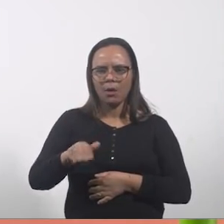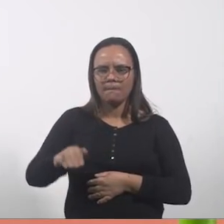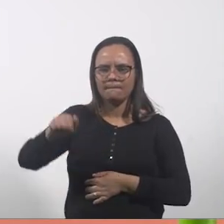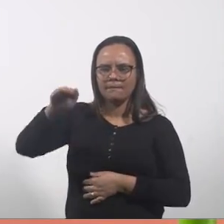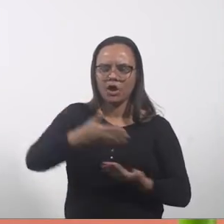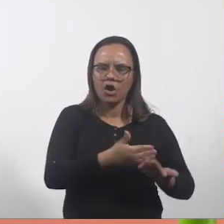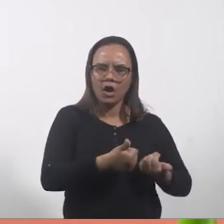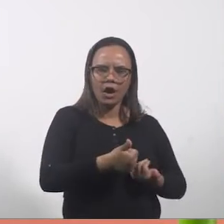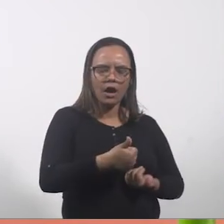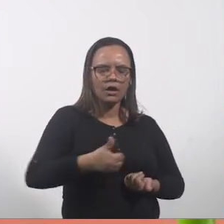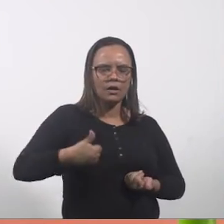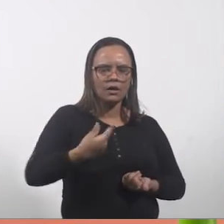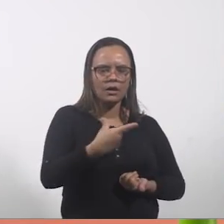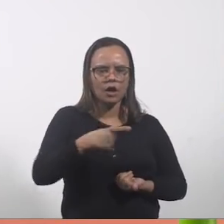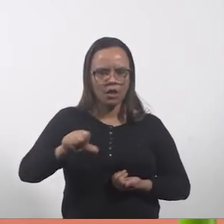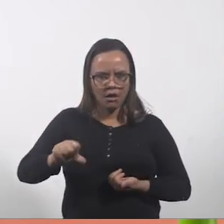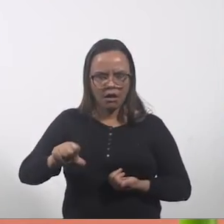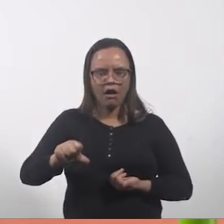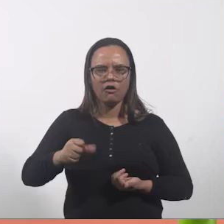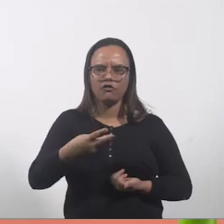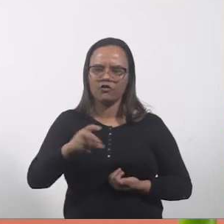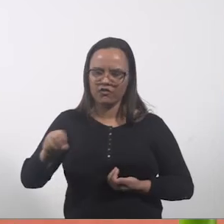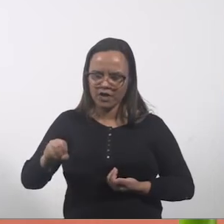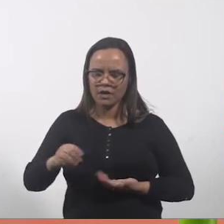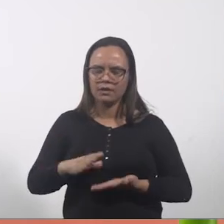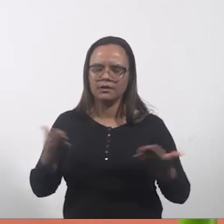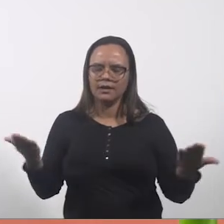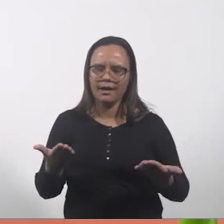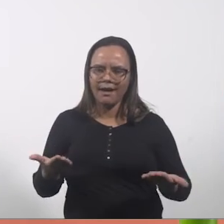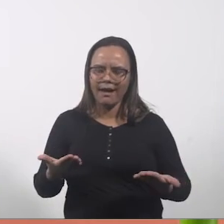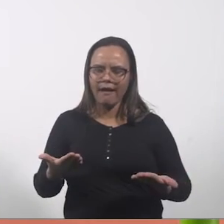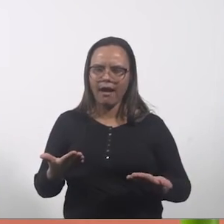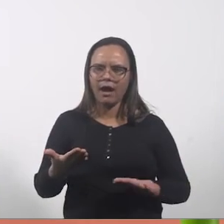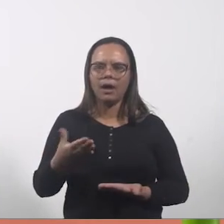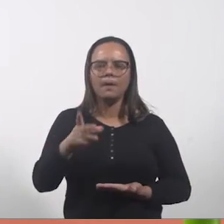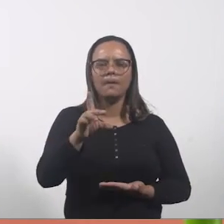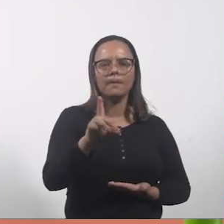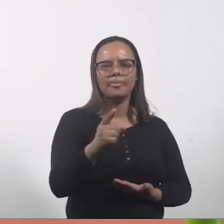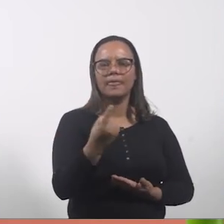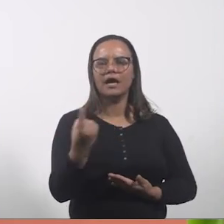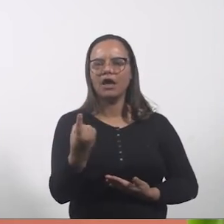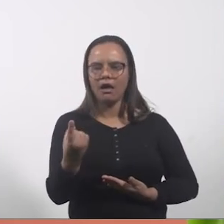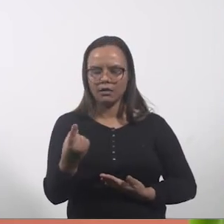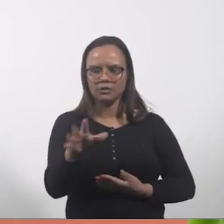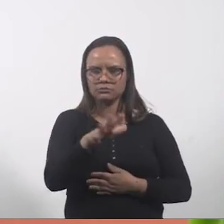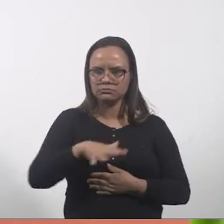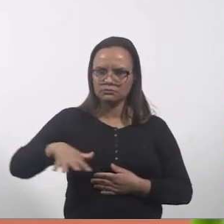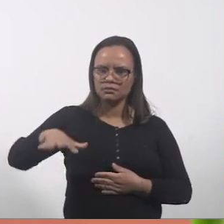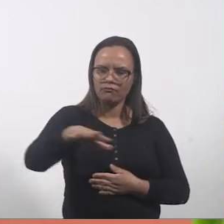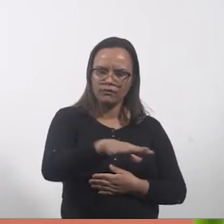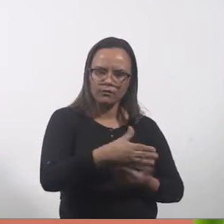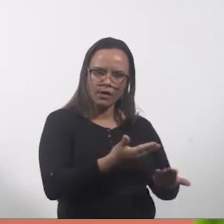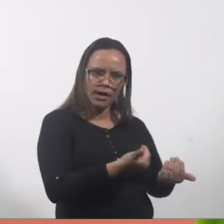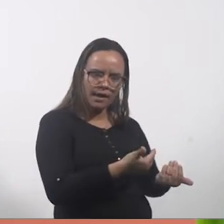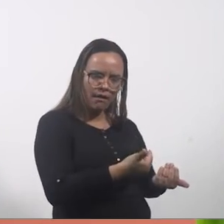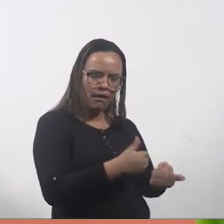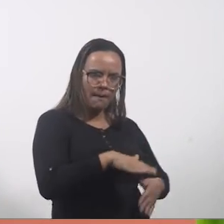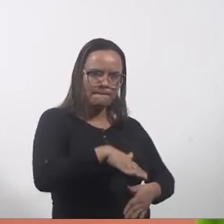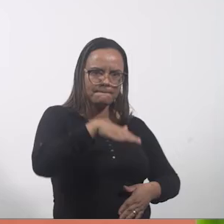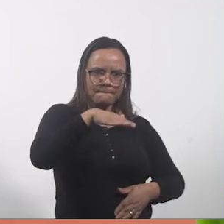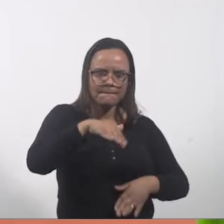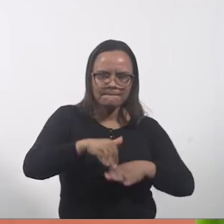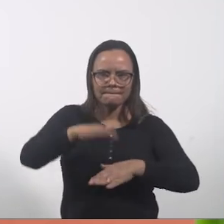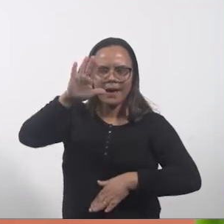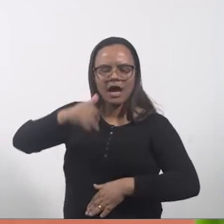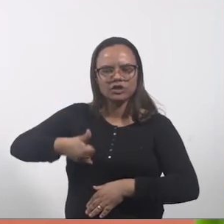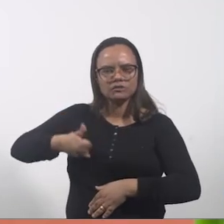jovem, de 18, 19, 20 anos, mas agora, quando aplicamos a D1, também na população jovem, adolescente com mais de